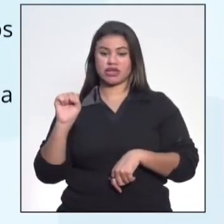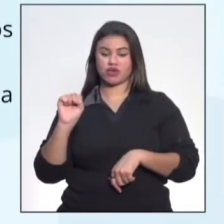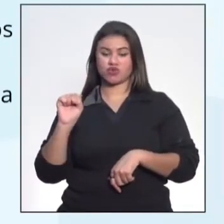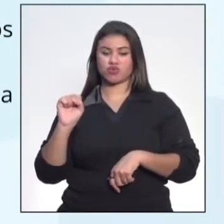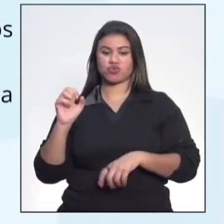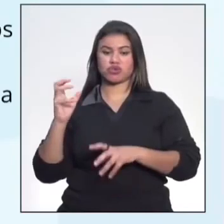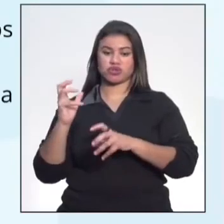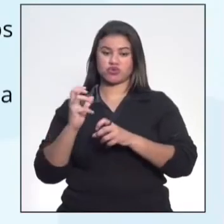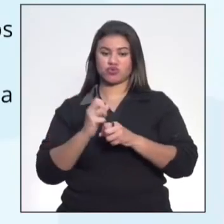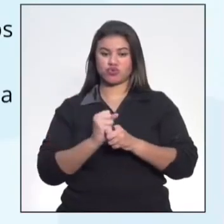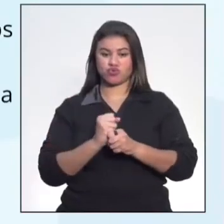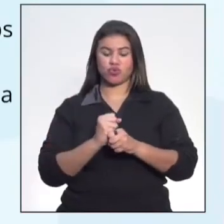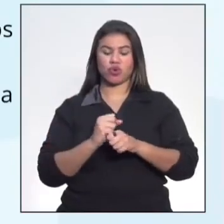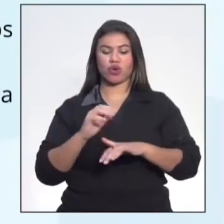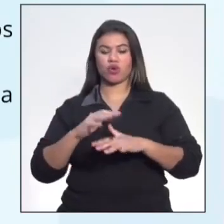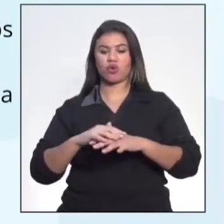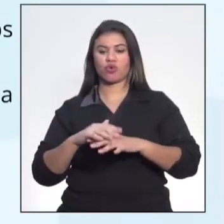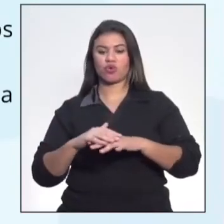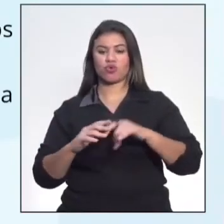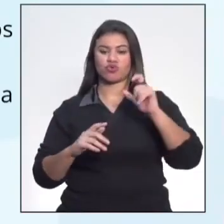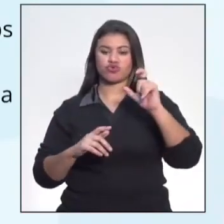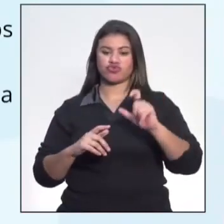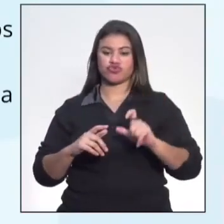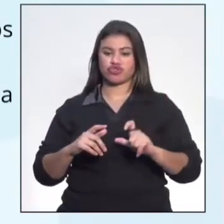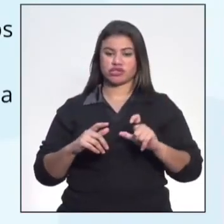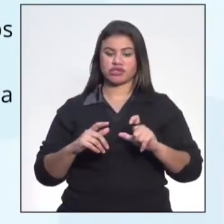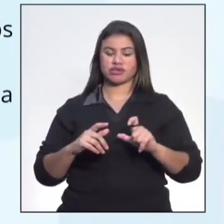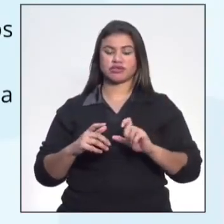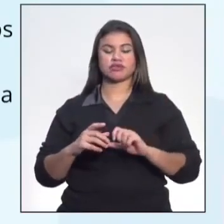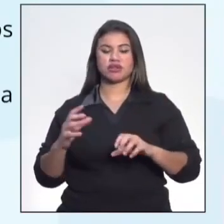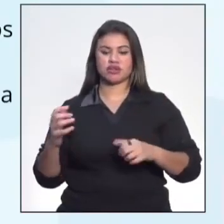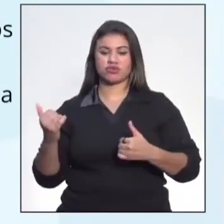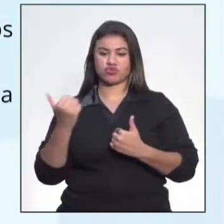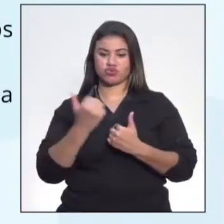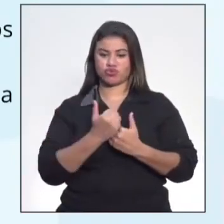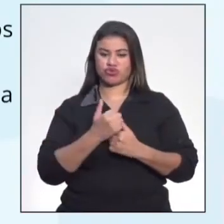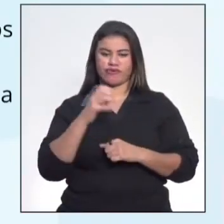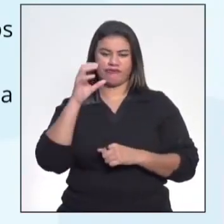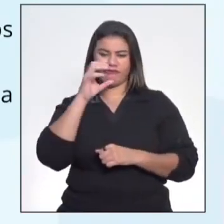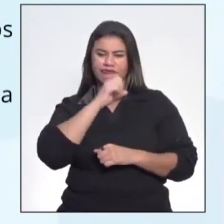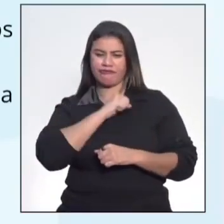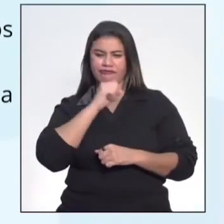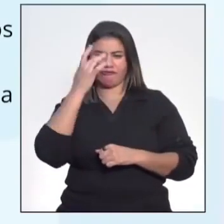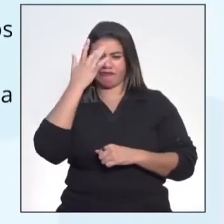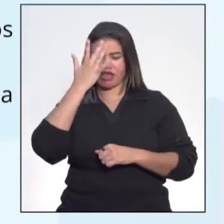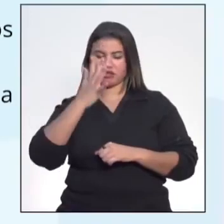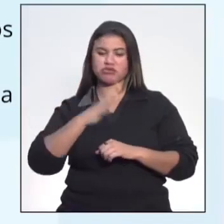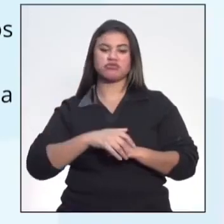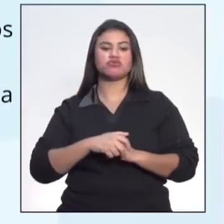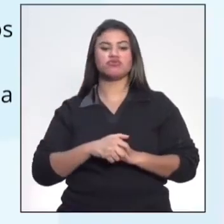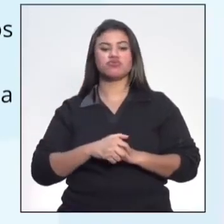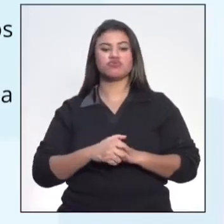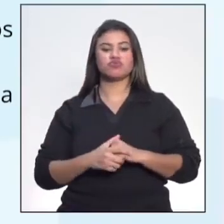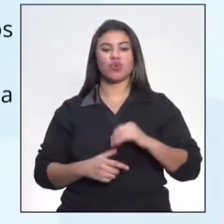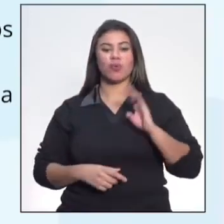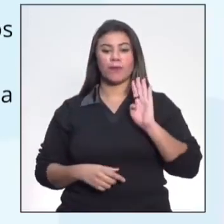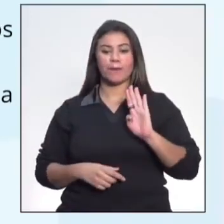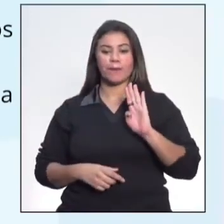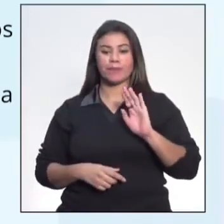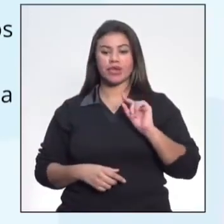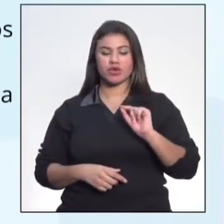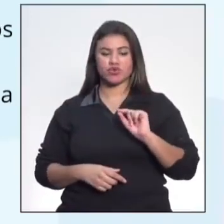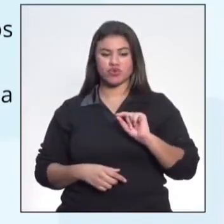y, que é a distância, quando o x vale 2. É só substituir, né? Dá para fazer. E no item B, depois